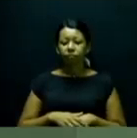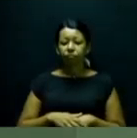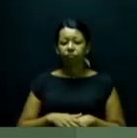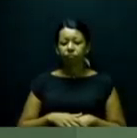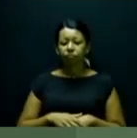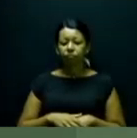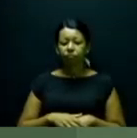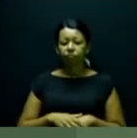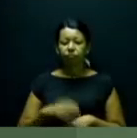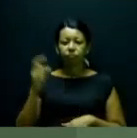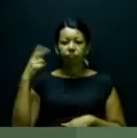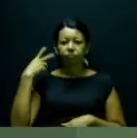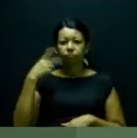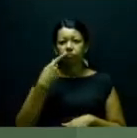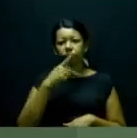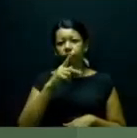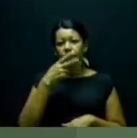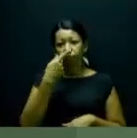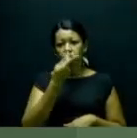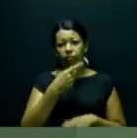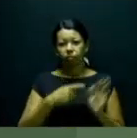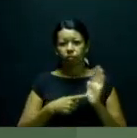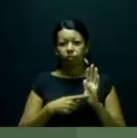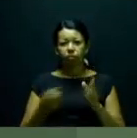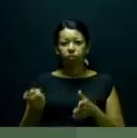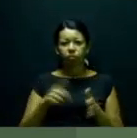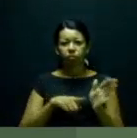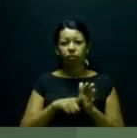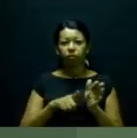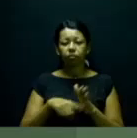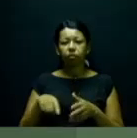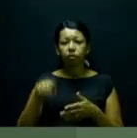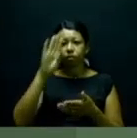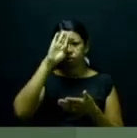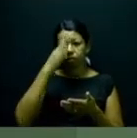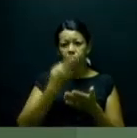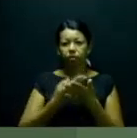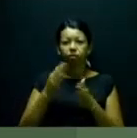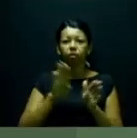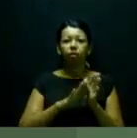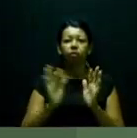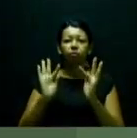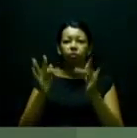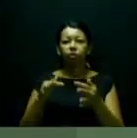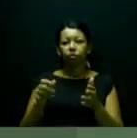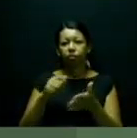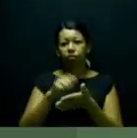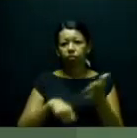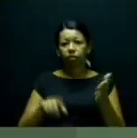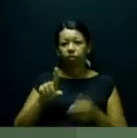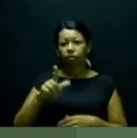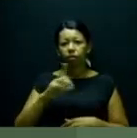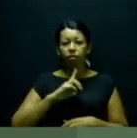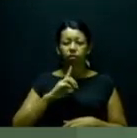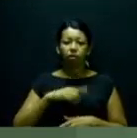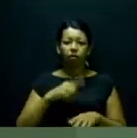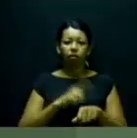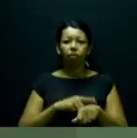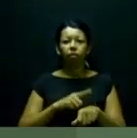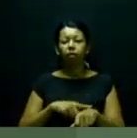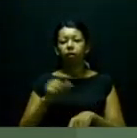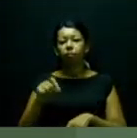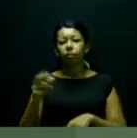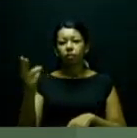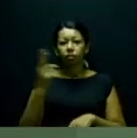vereador, Vossa Excelência pontuou algumas questões aí que eu acredito que até o vencimento desse contrato não se terá tempo hábil, né,